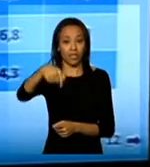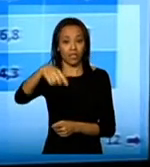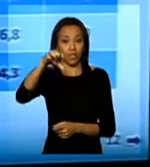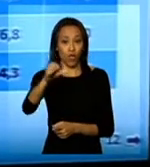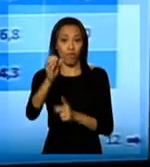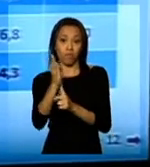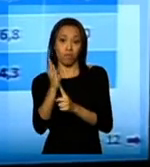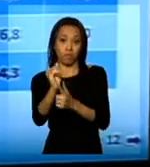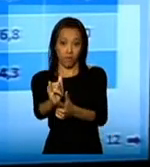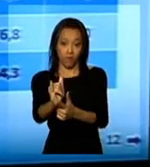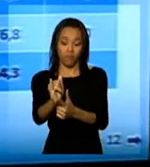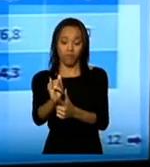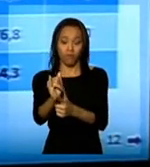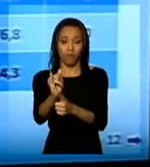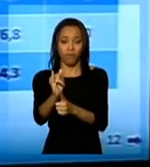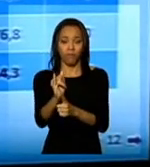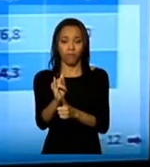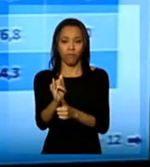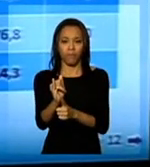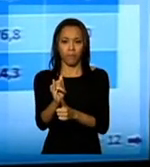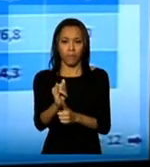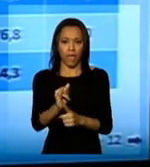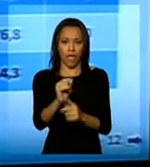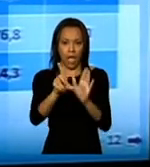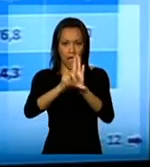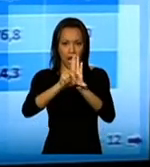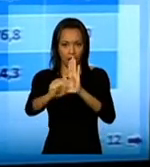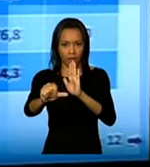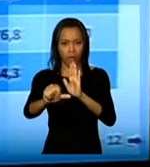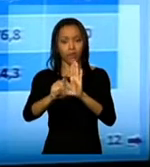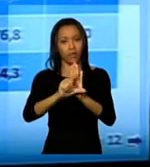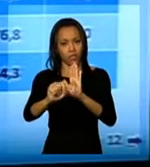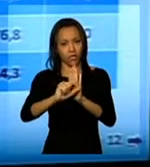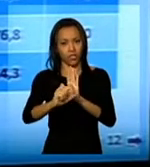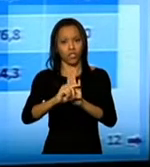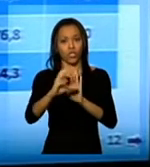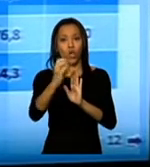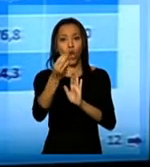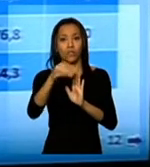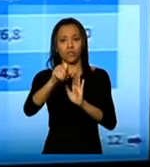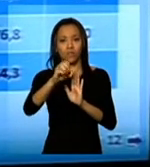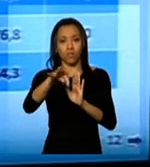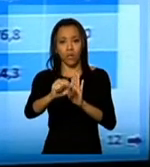1,179 trilhão. A lei orçamentária aprovou